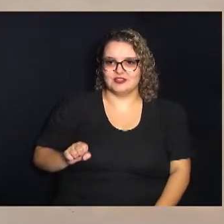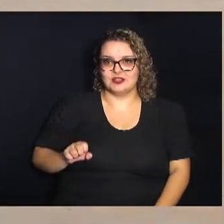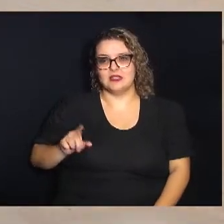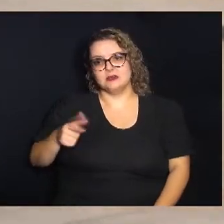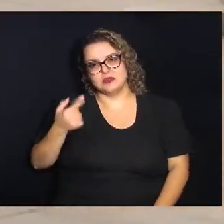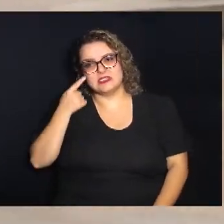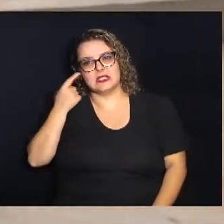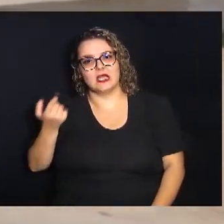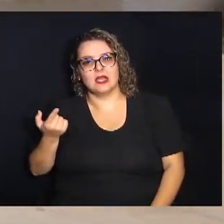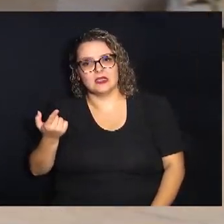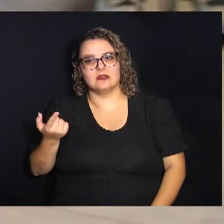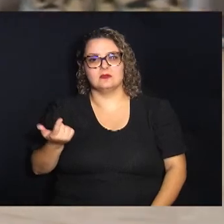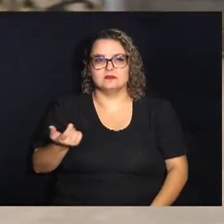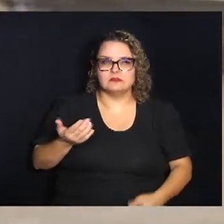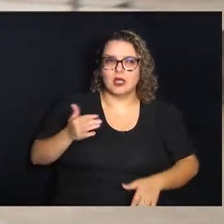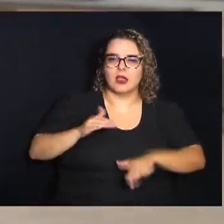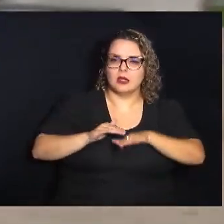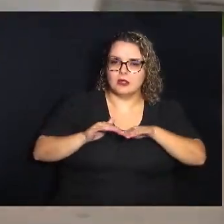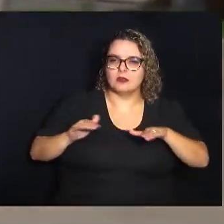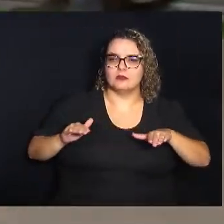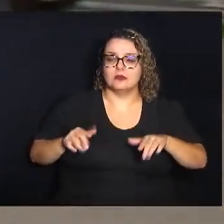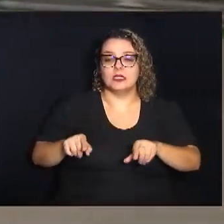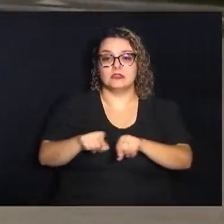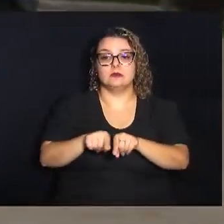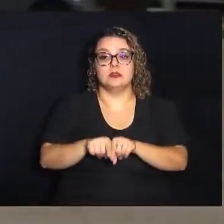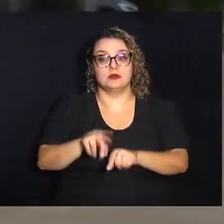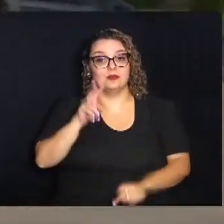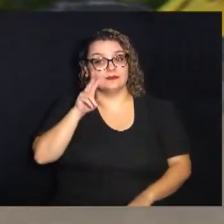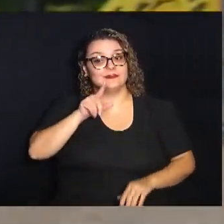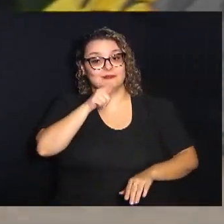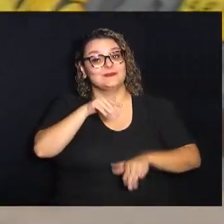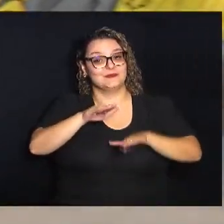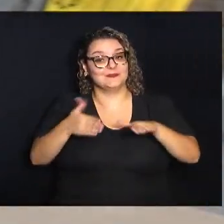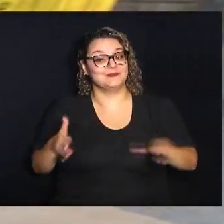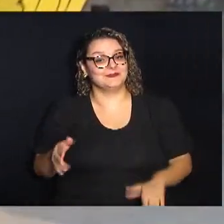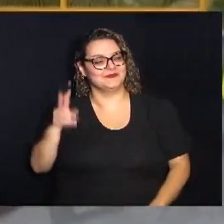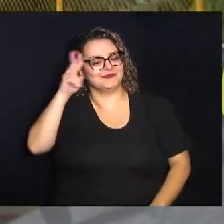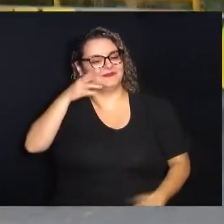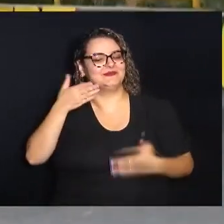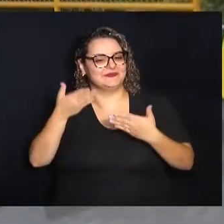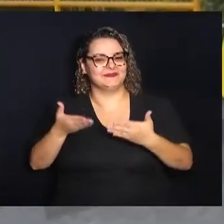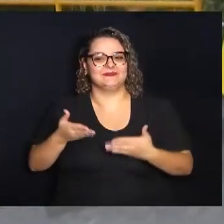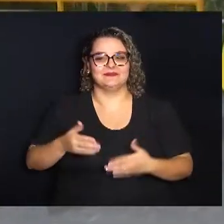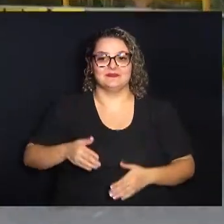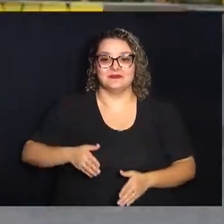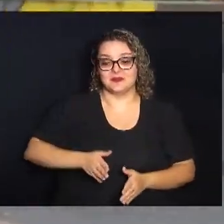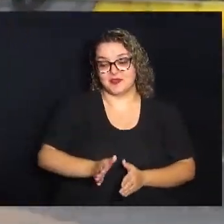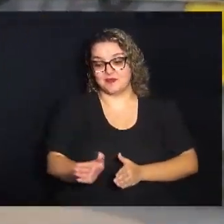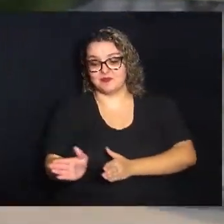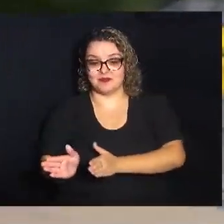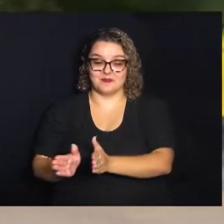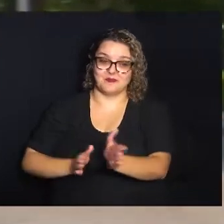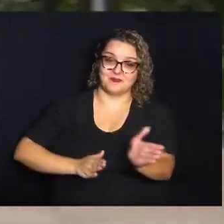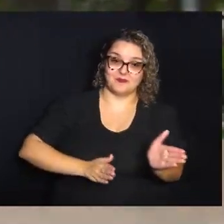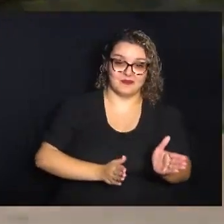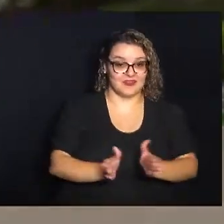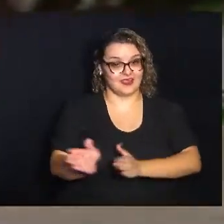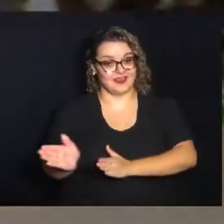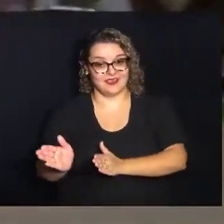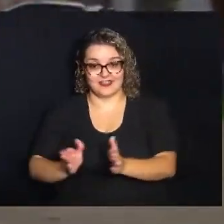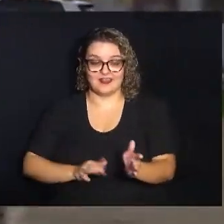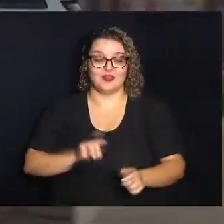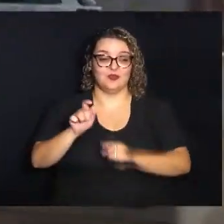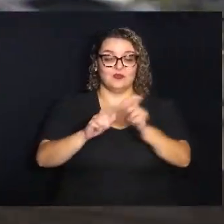estabilidade, proporcionar mais ou menos aquilo que se vivia lá no mar, né? E aí foi essa história aí mesmo, patins, essas coisas. E pro pessoal que tá em casa,